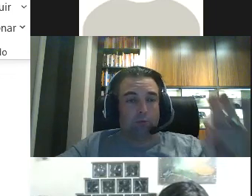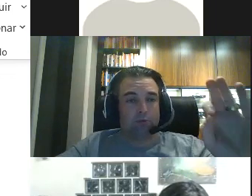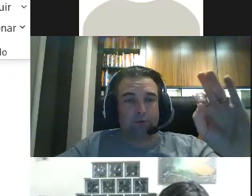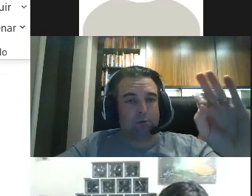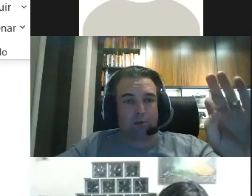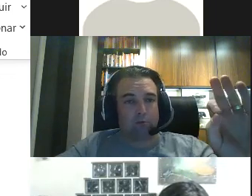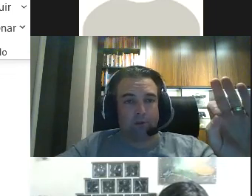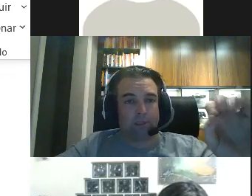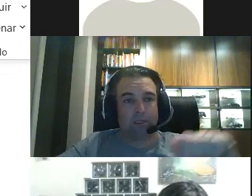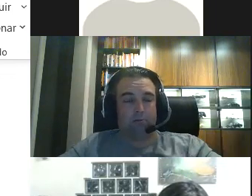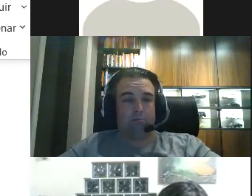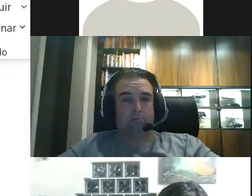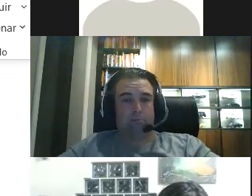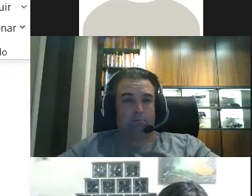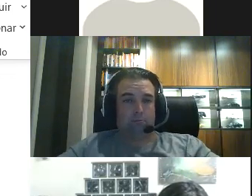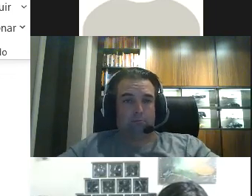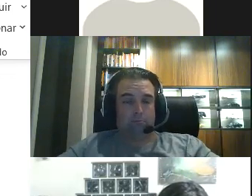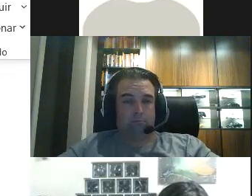É como se fosse um cálculo financeiro.